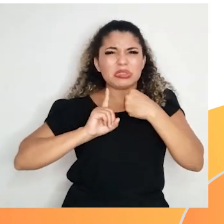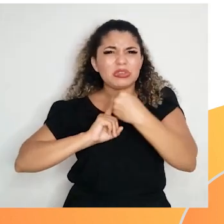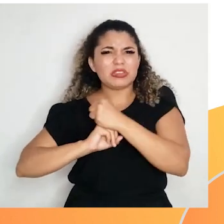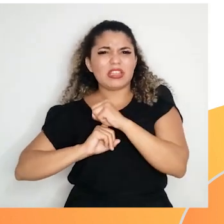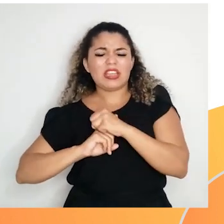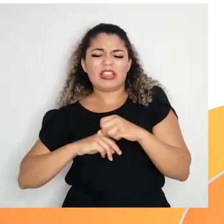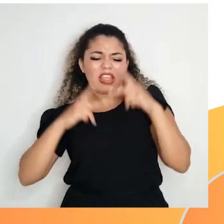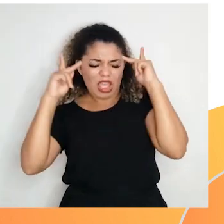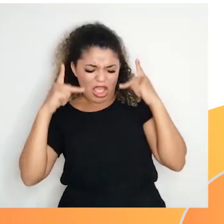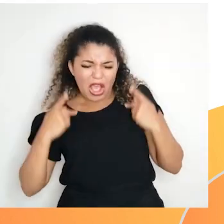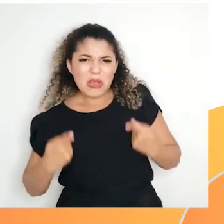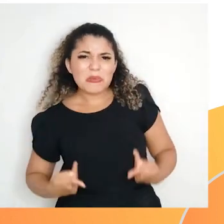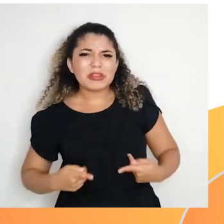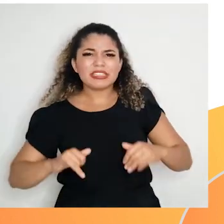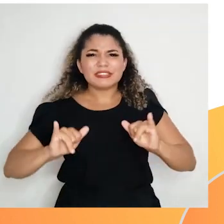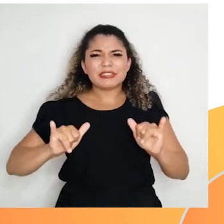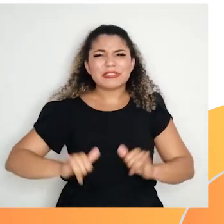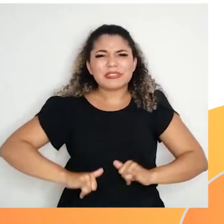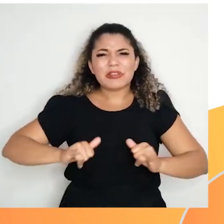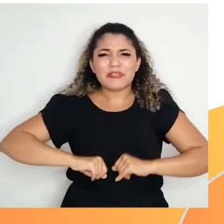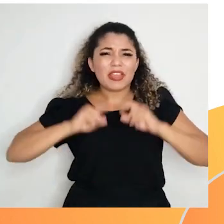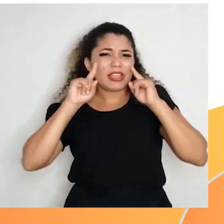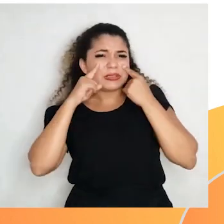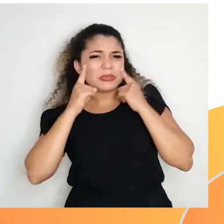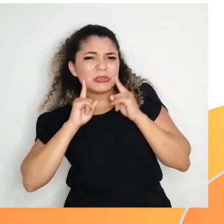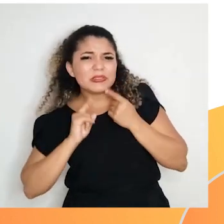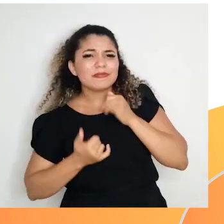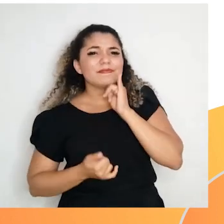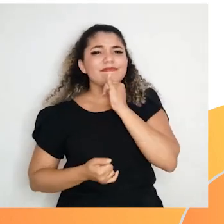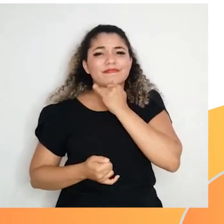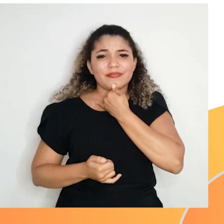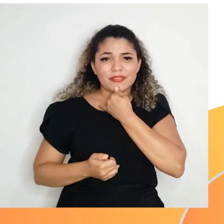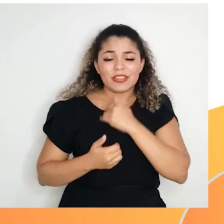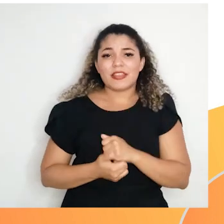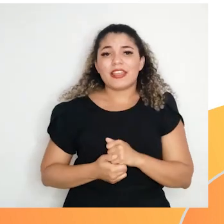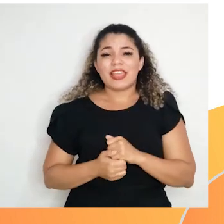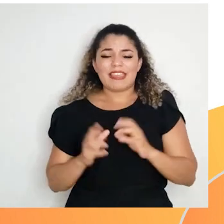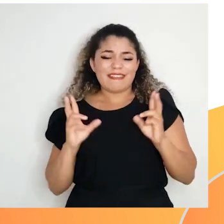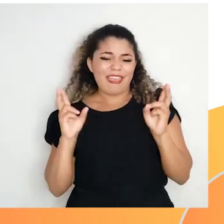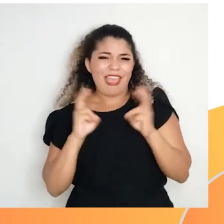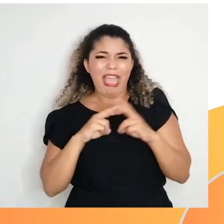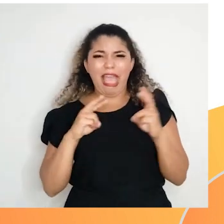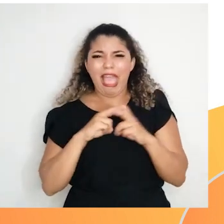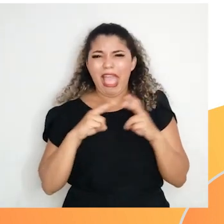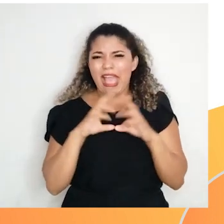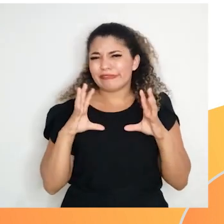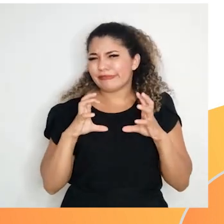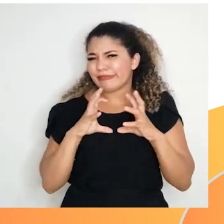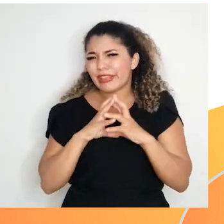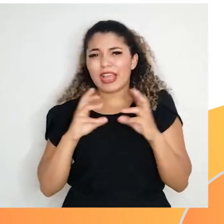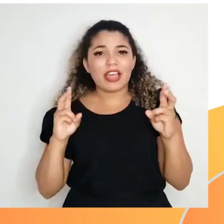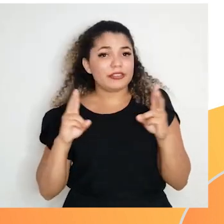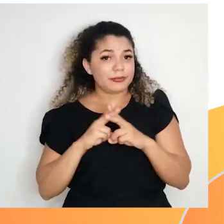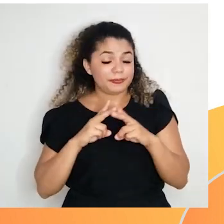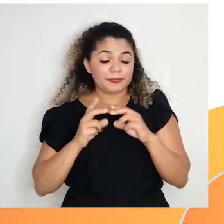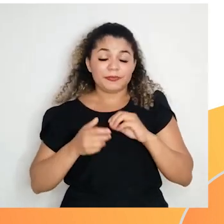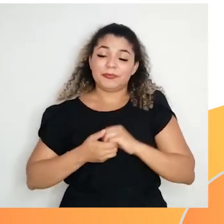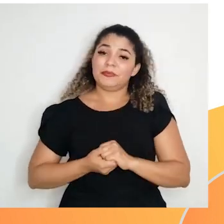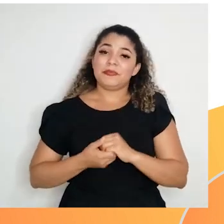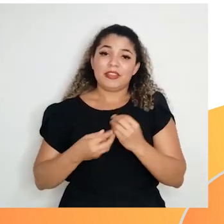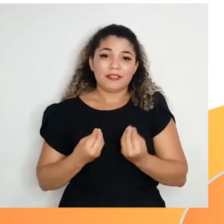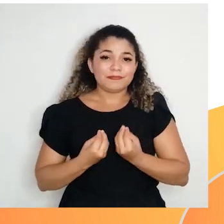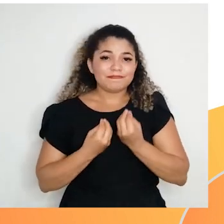social, humanitário, o choro, a tristeza que as guerras,